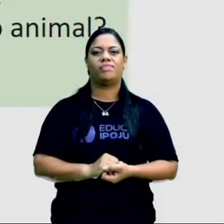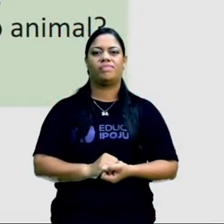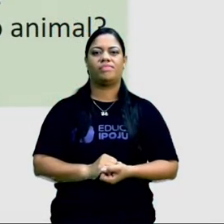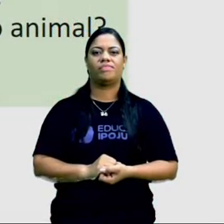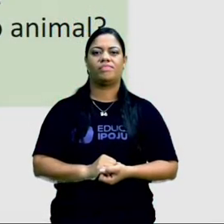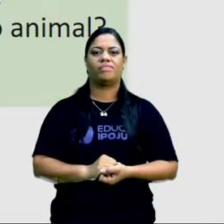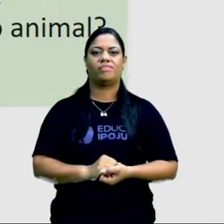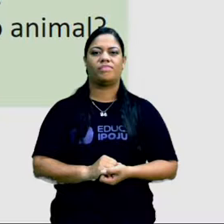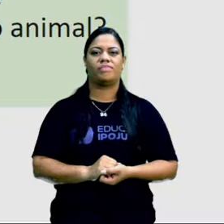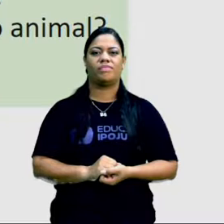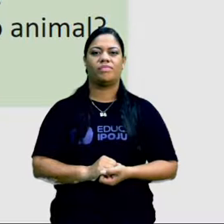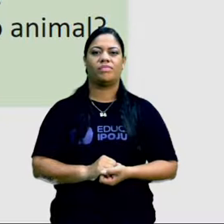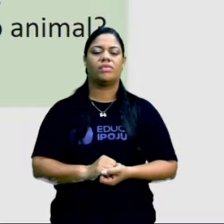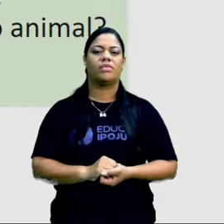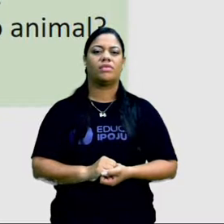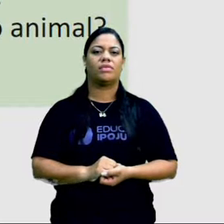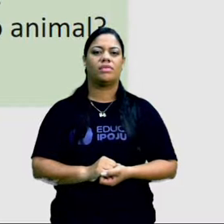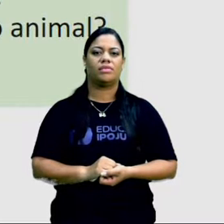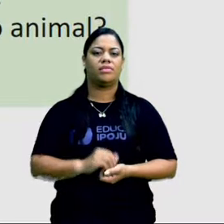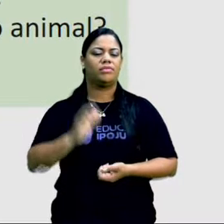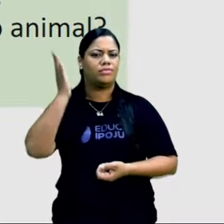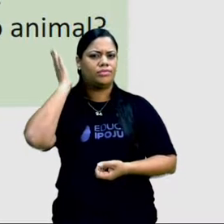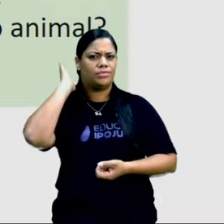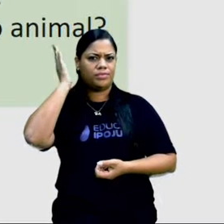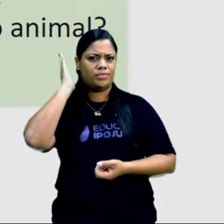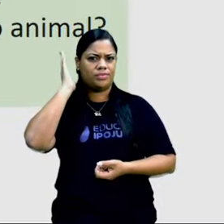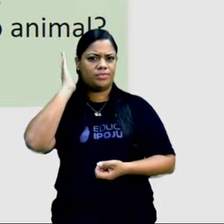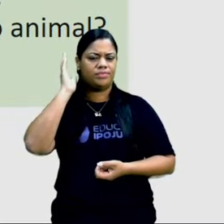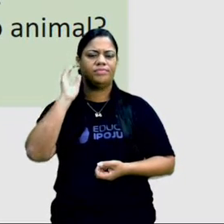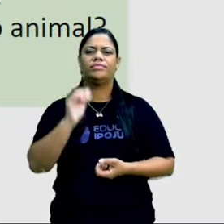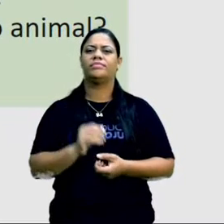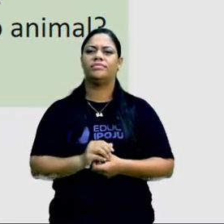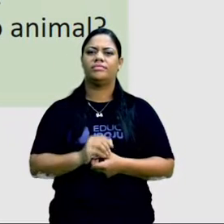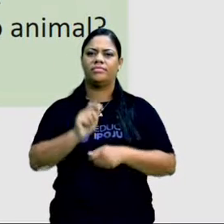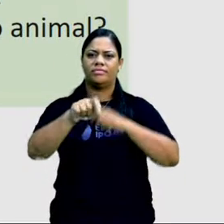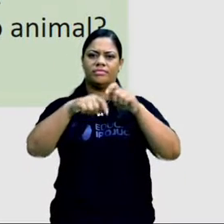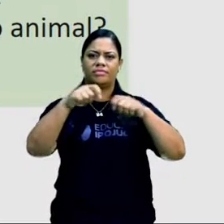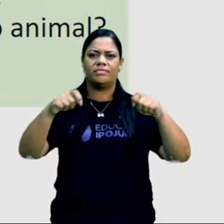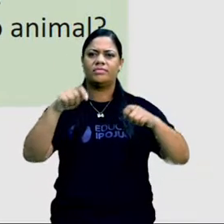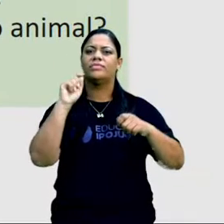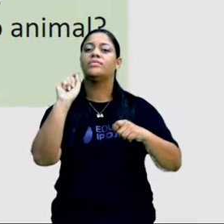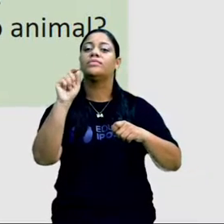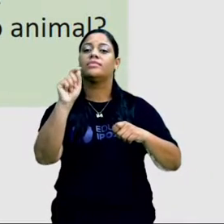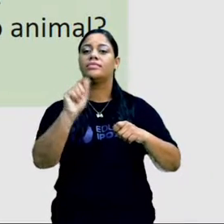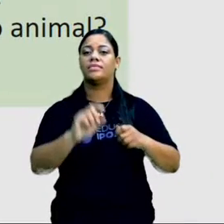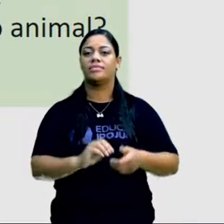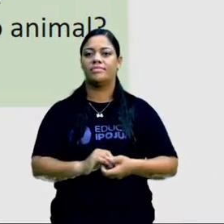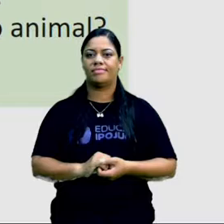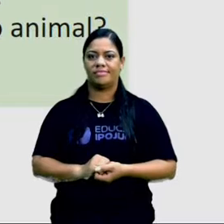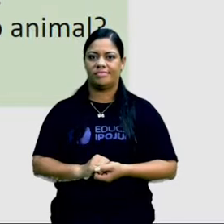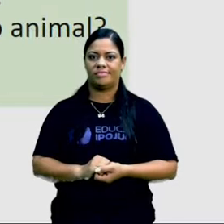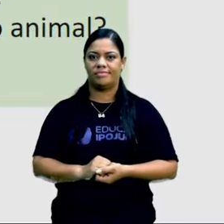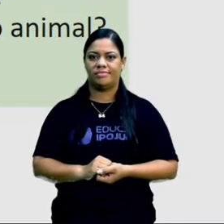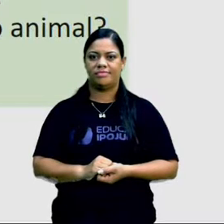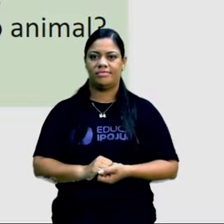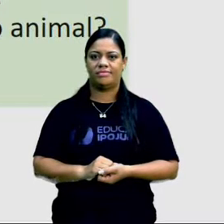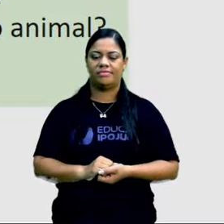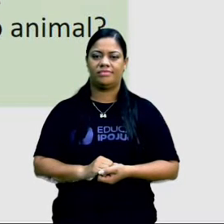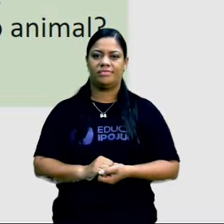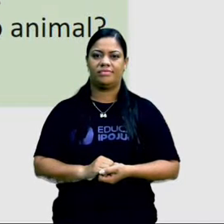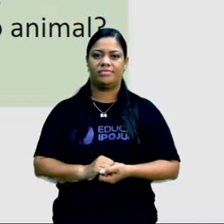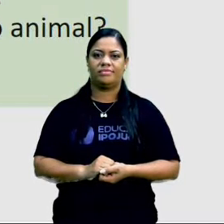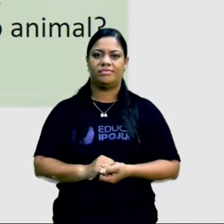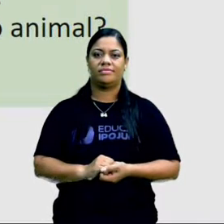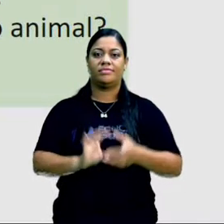Com que a Relia era amarrado? Olha aí. Ele era amarrado lá